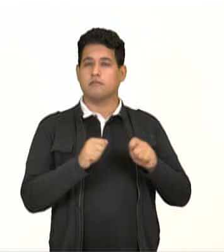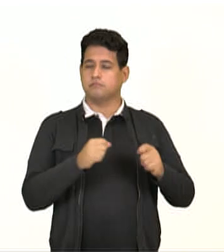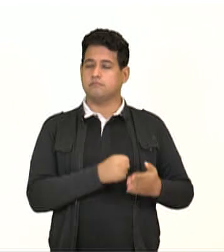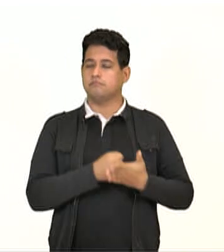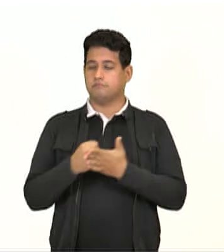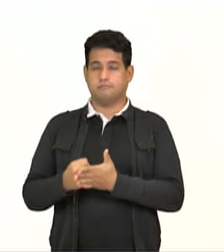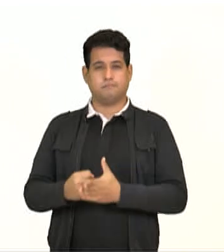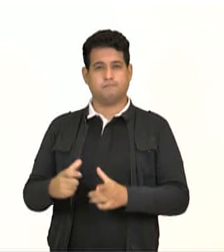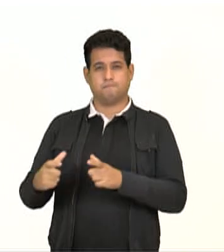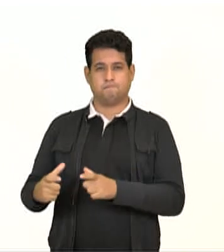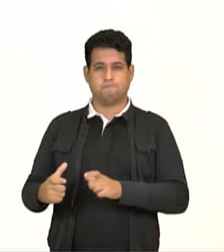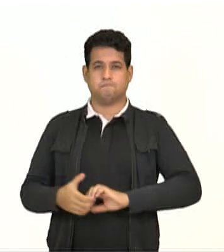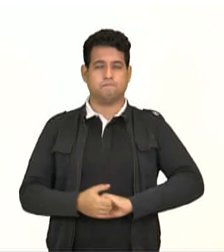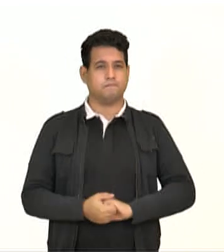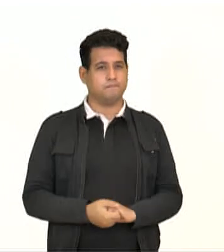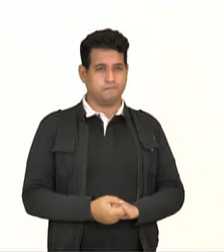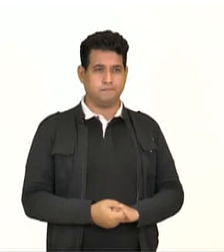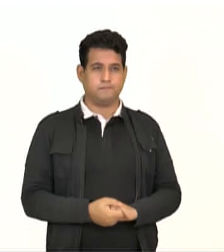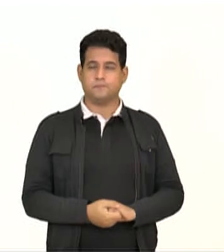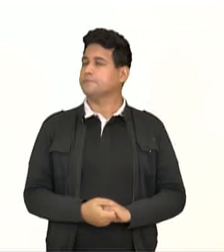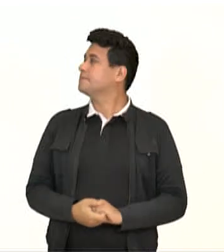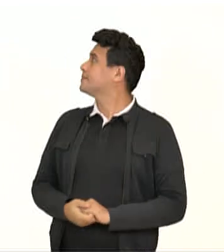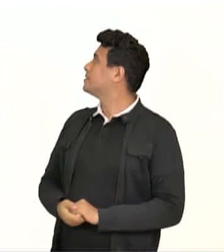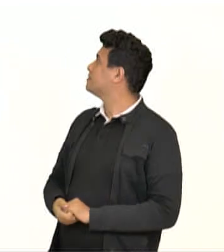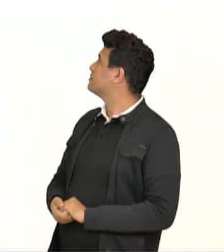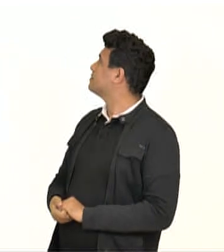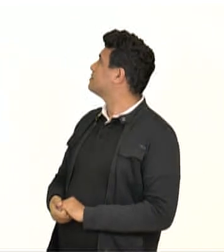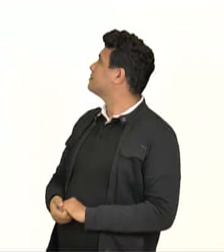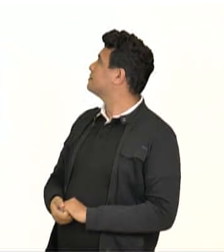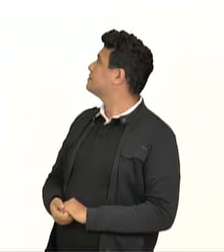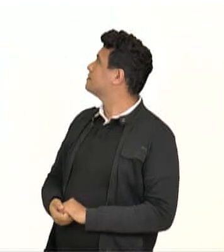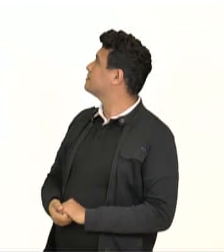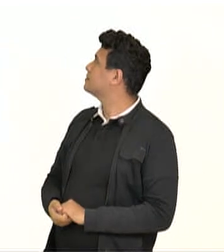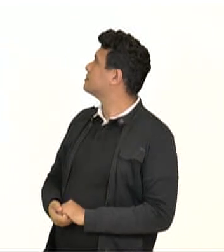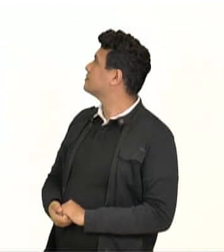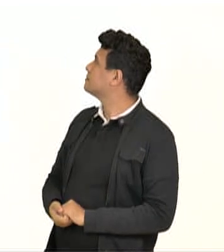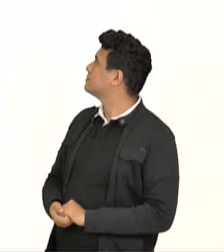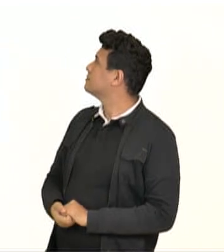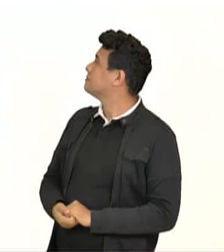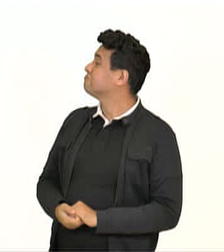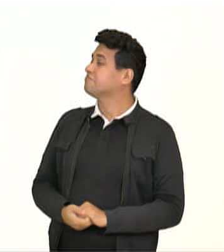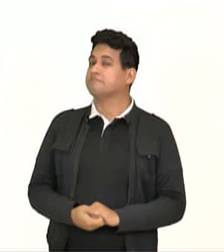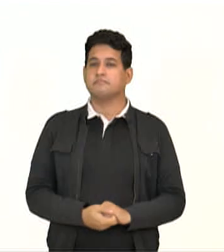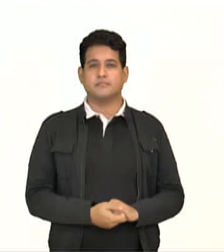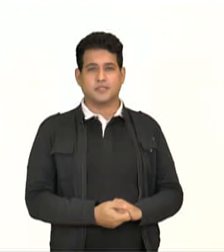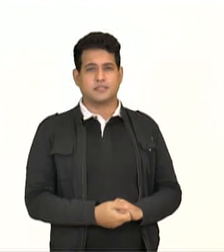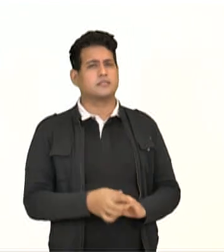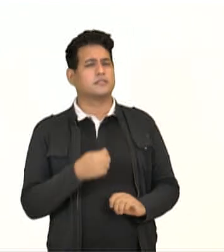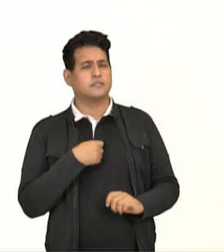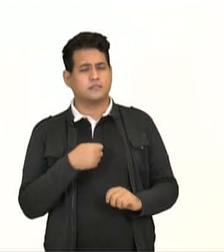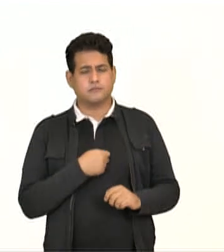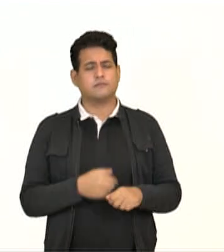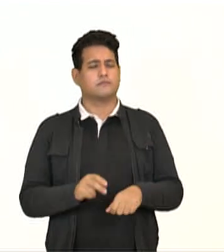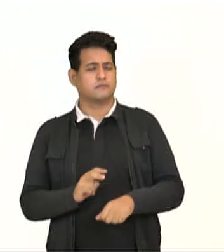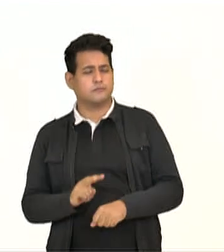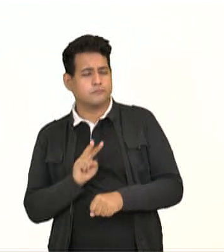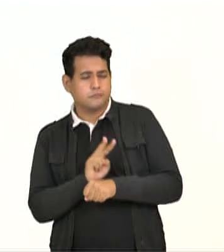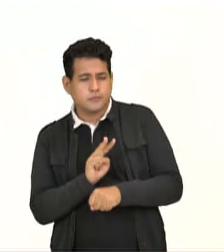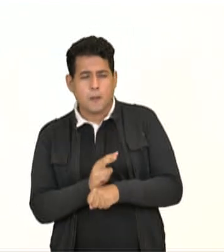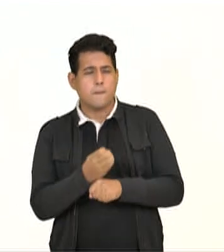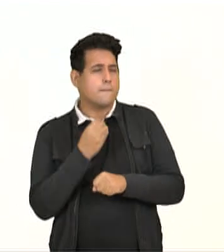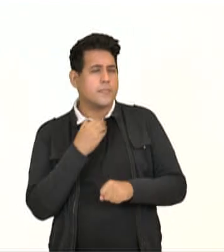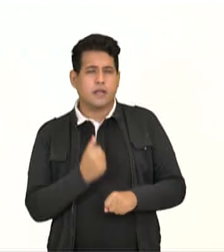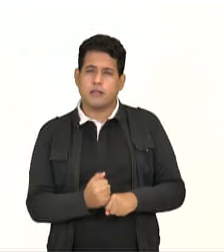sair. And I will treat her kind. E eu vou tratá-la bem, com